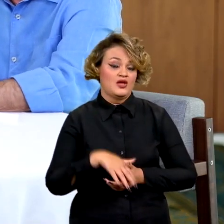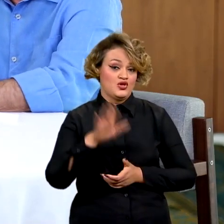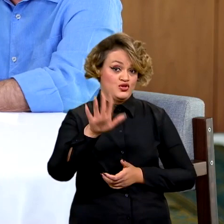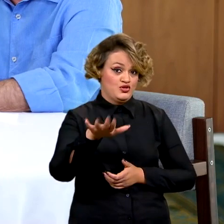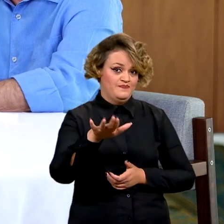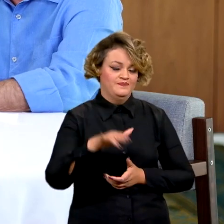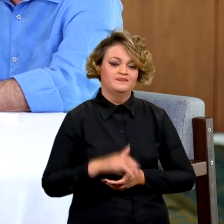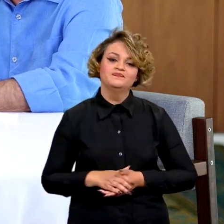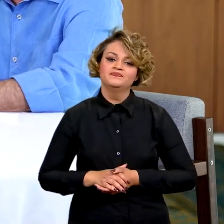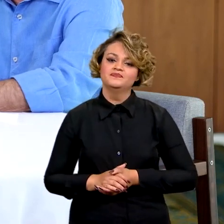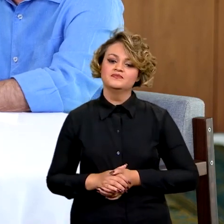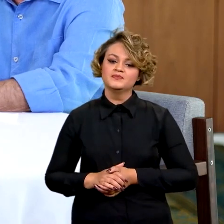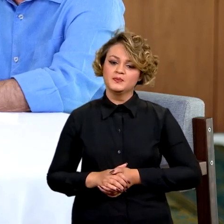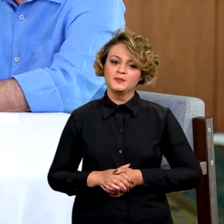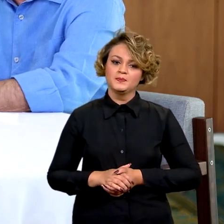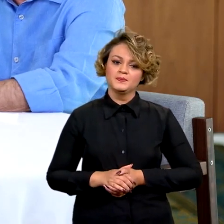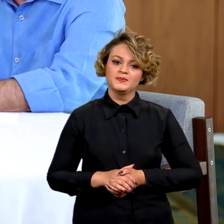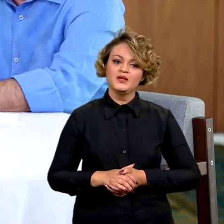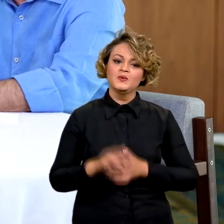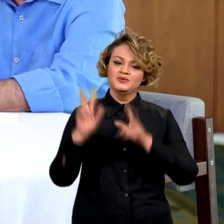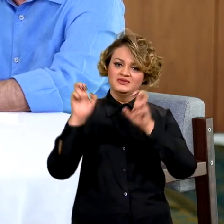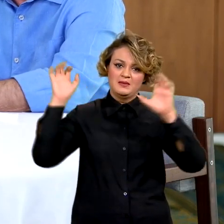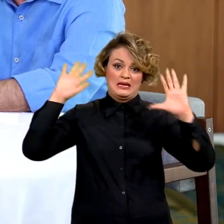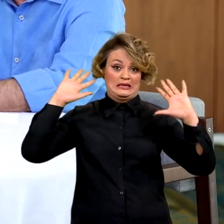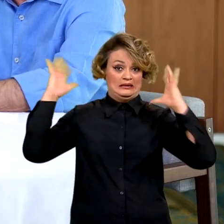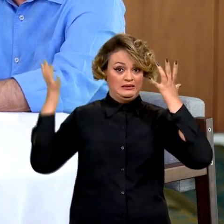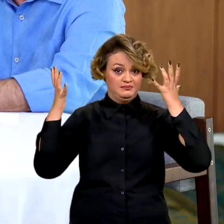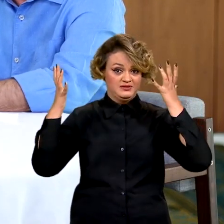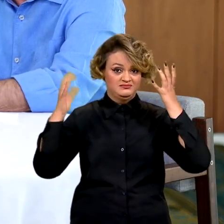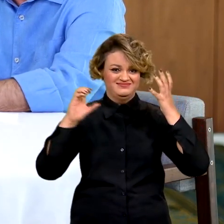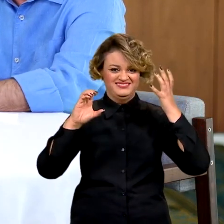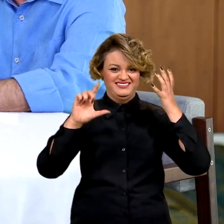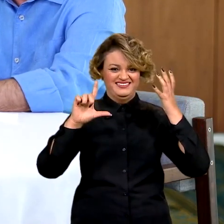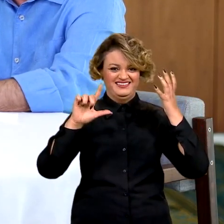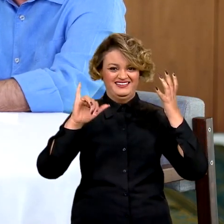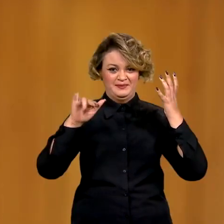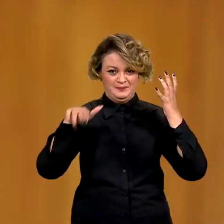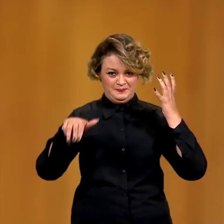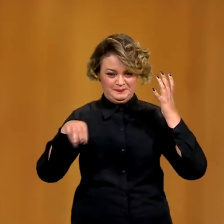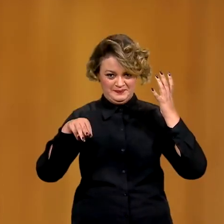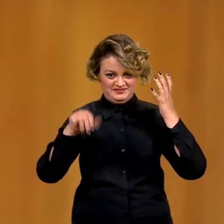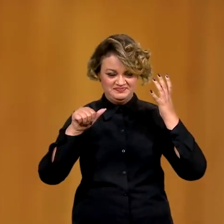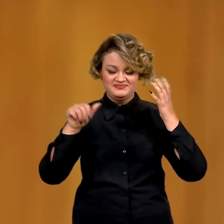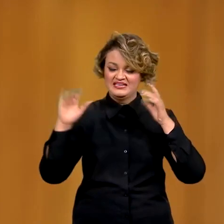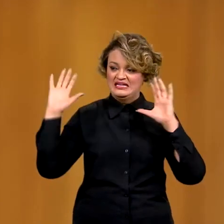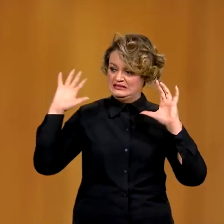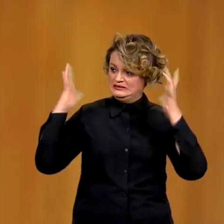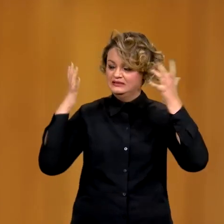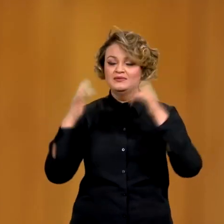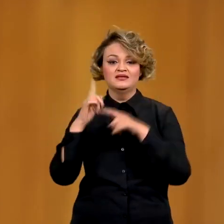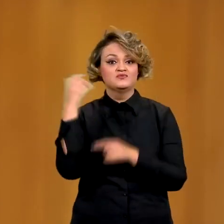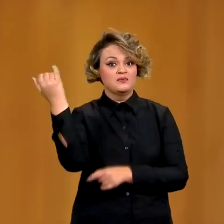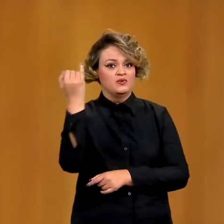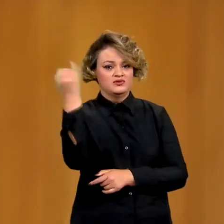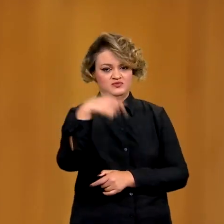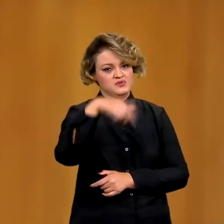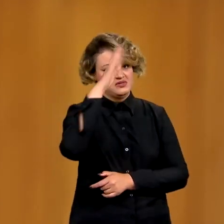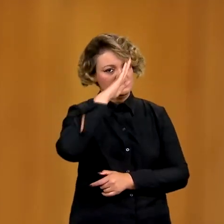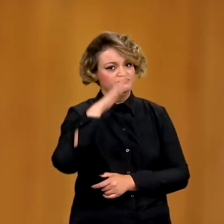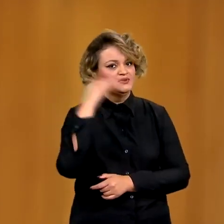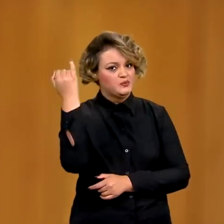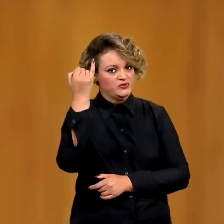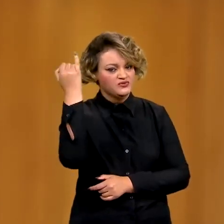coisa a questão do clima passou a ser uma clima uma uma coisa muito importante para o Brasil